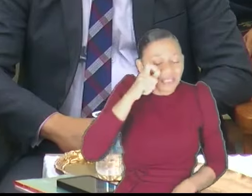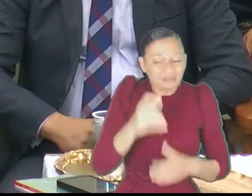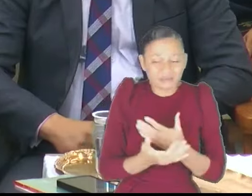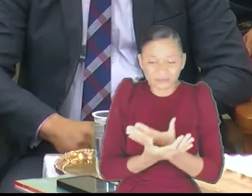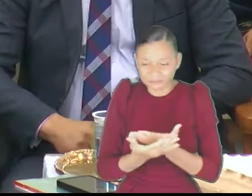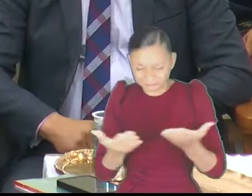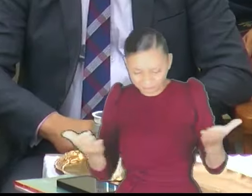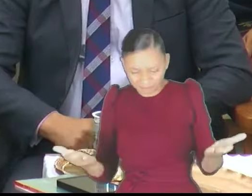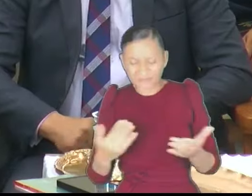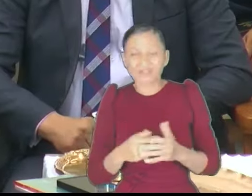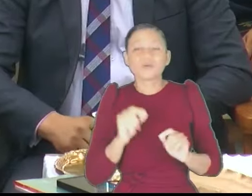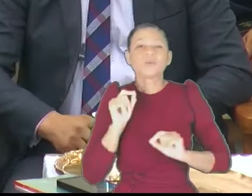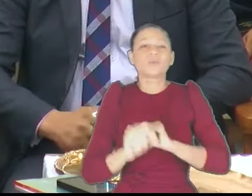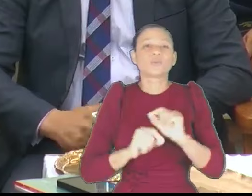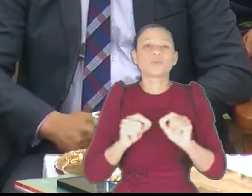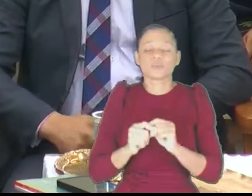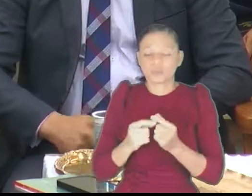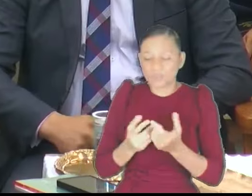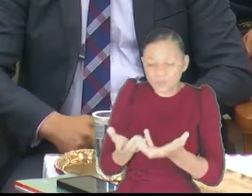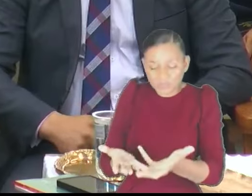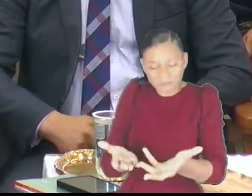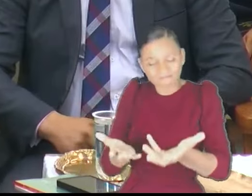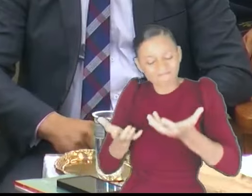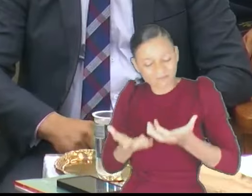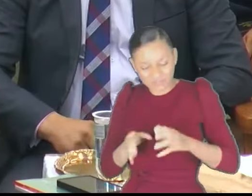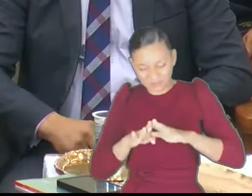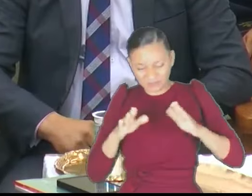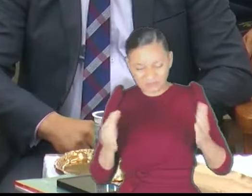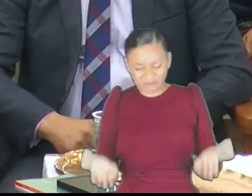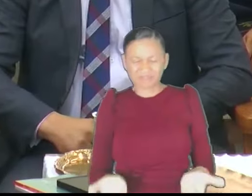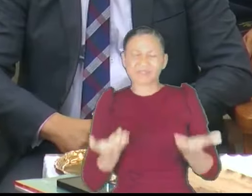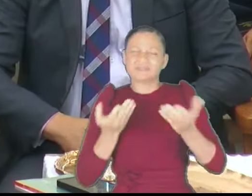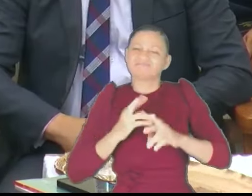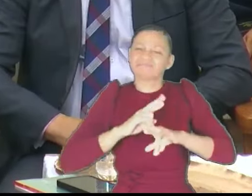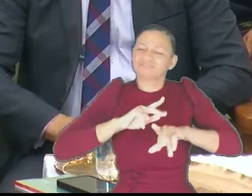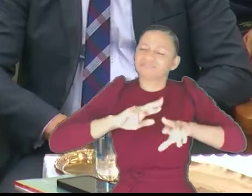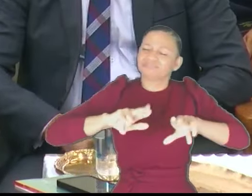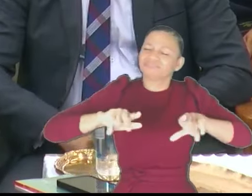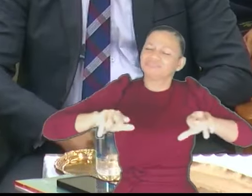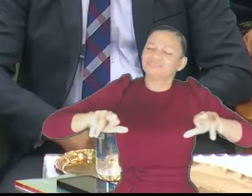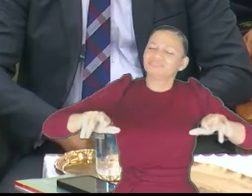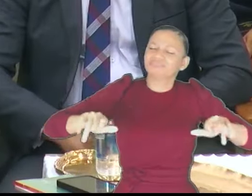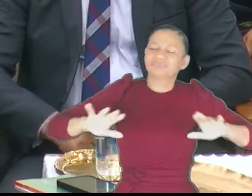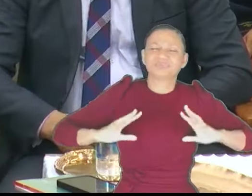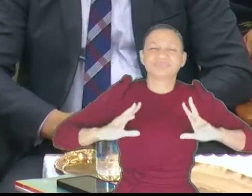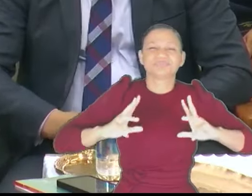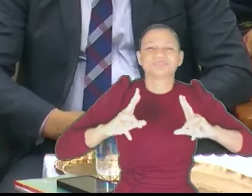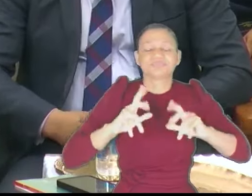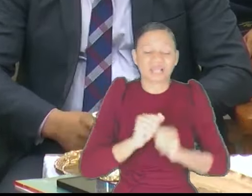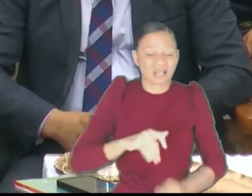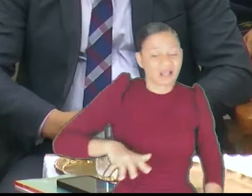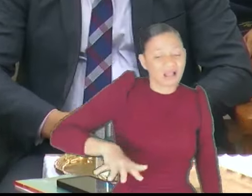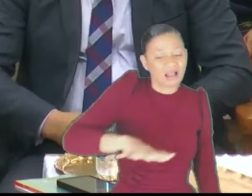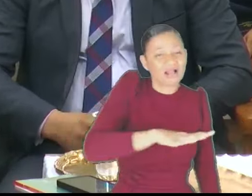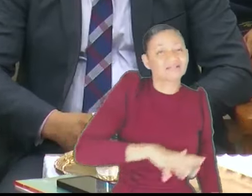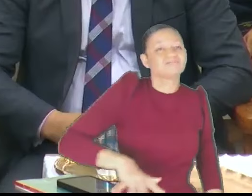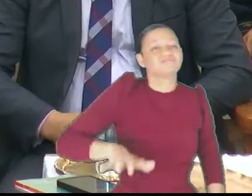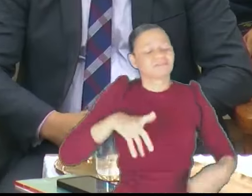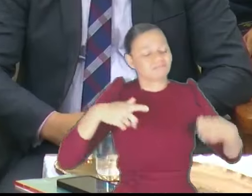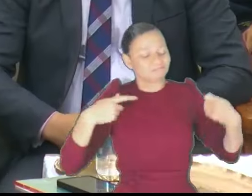trazendo uma espécie, mas eu recebo do altar multi em todas as áreas que eu necessito.